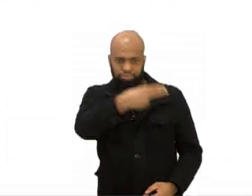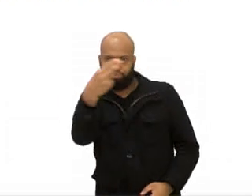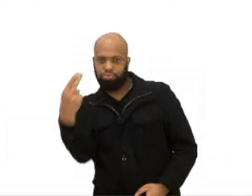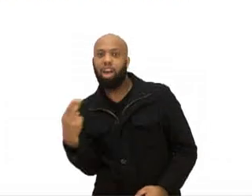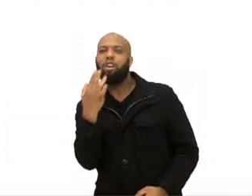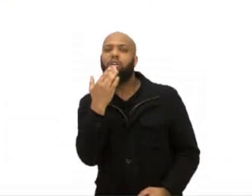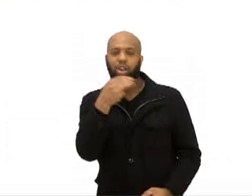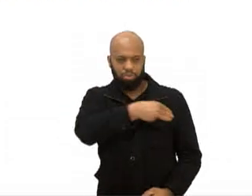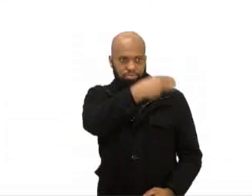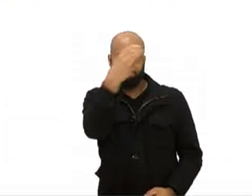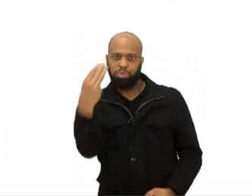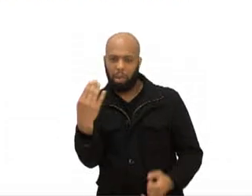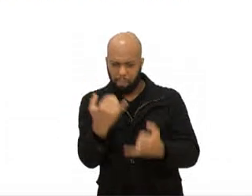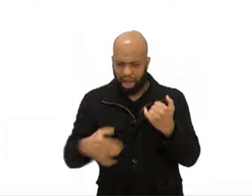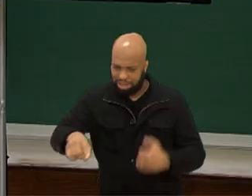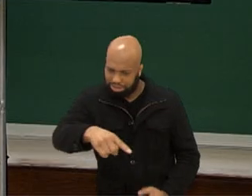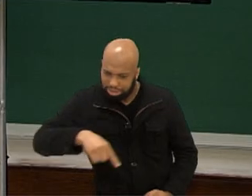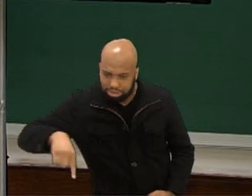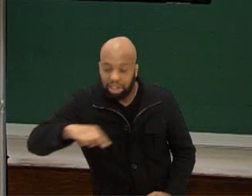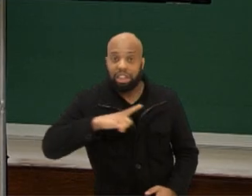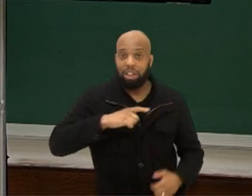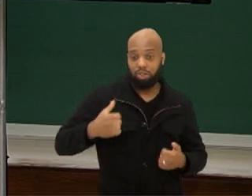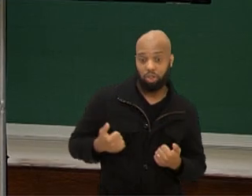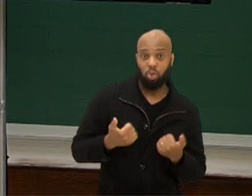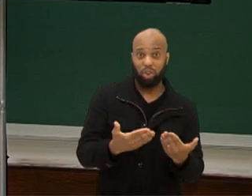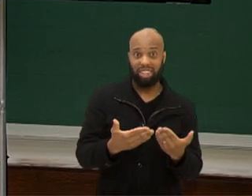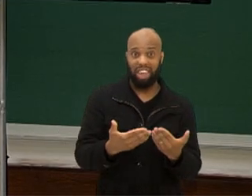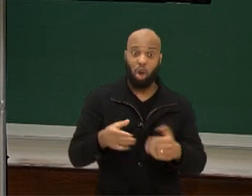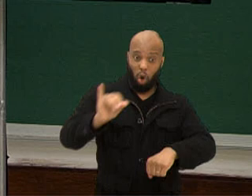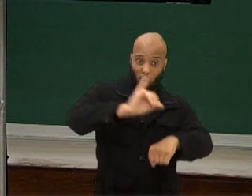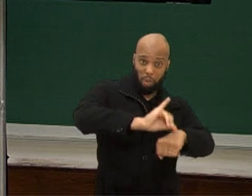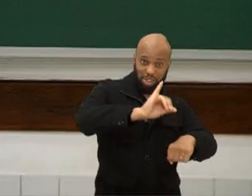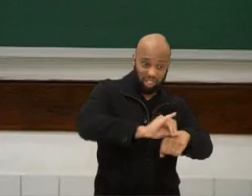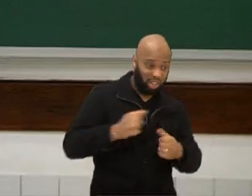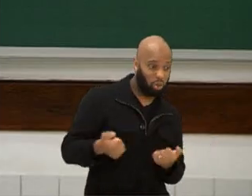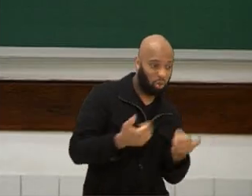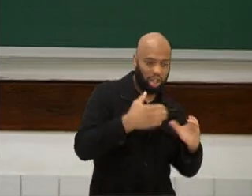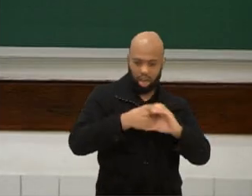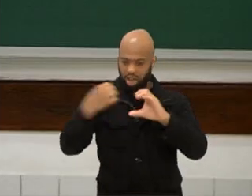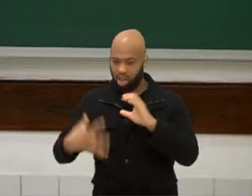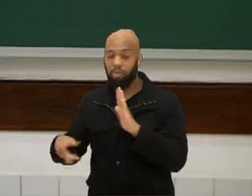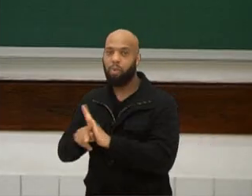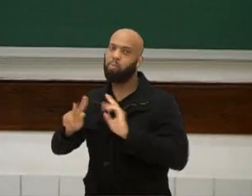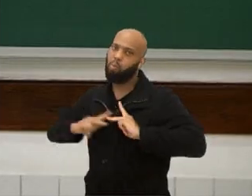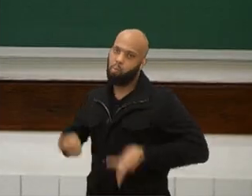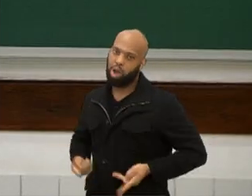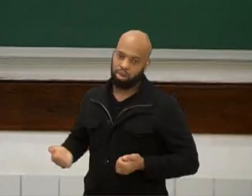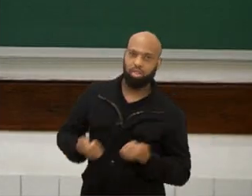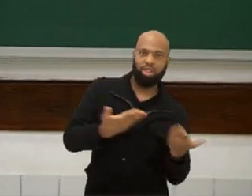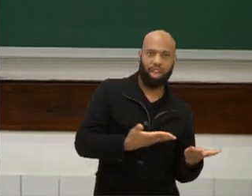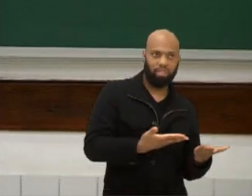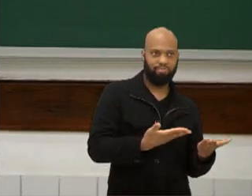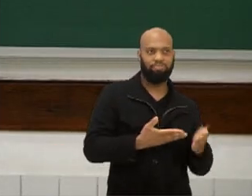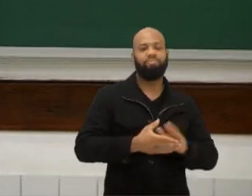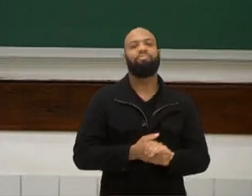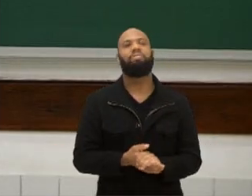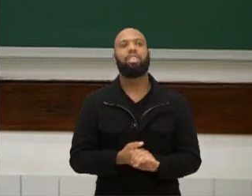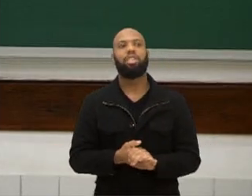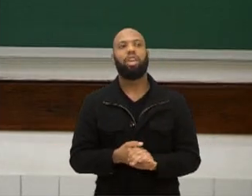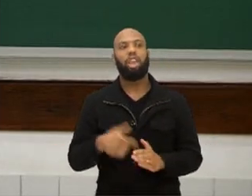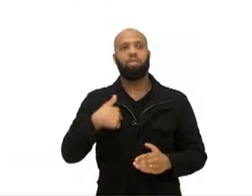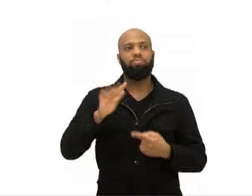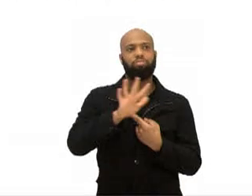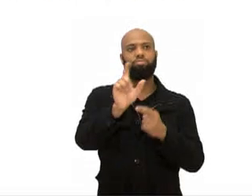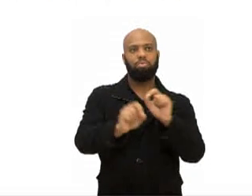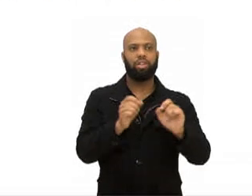figura de linguagem vai fazer o quê? Atribuir a seres inanimados características humanas. Conseguiram localizar? Olha o que eu pus